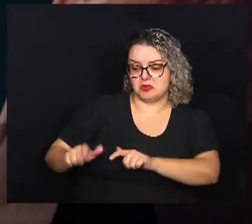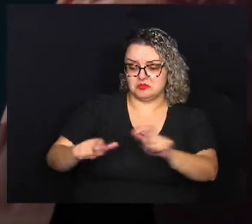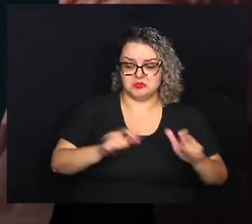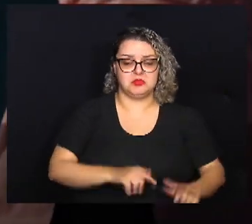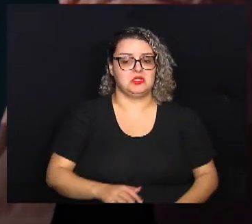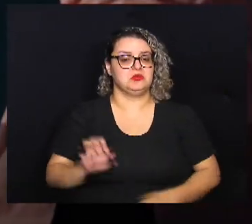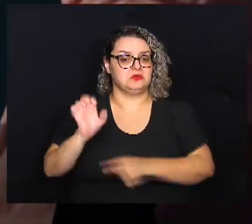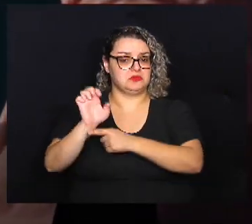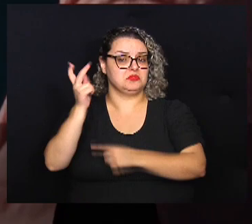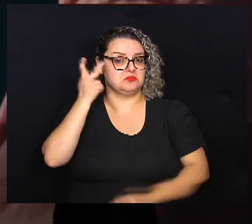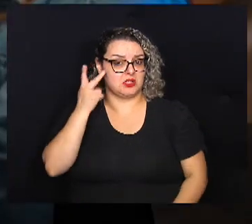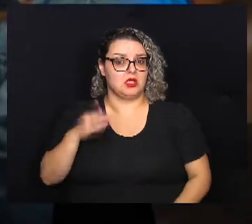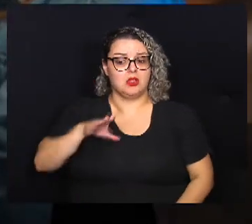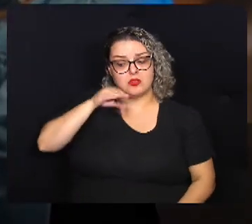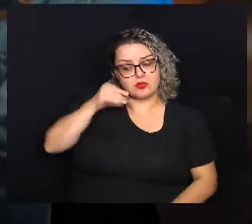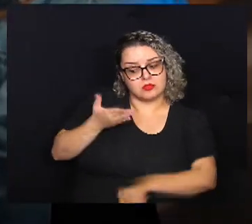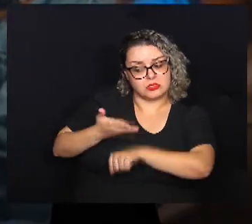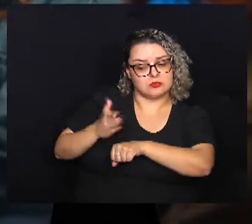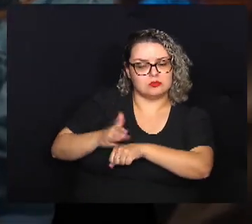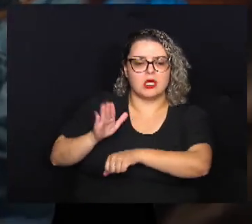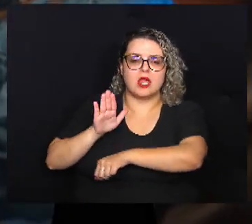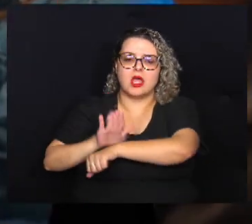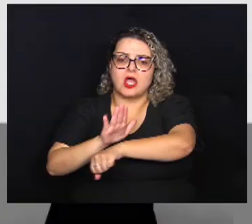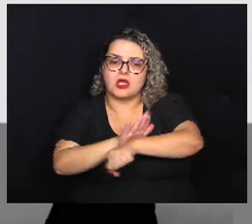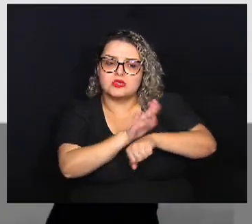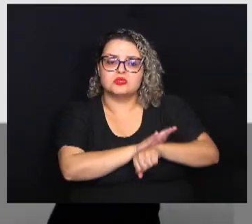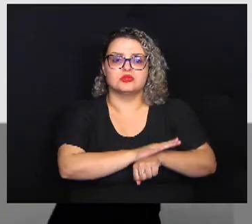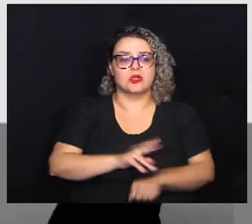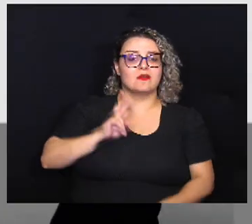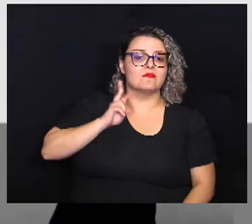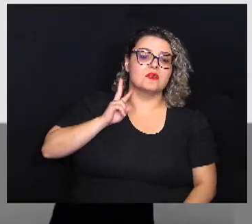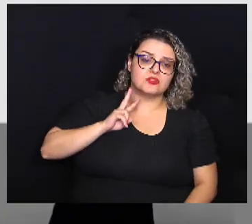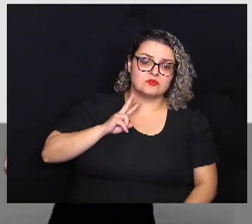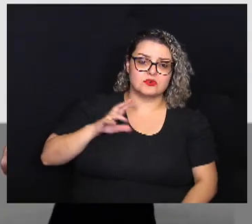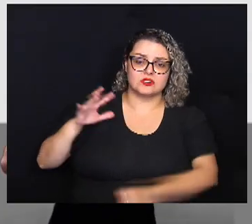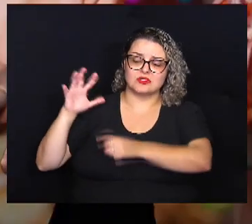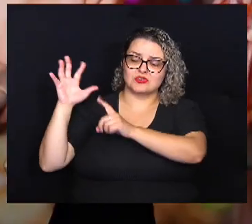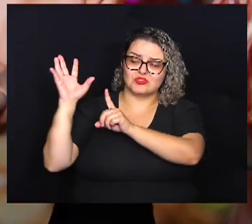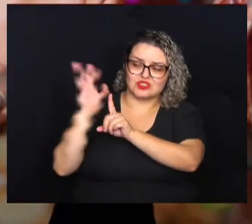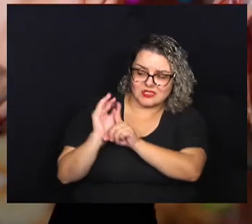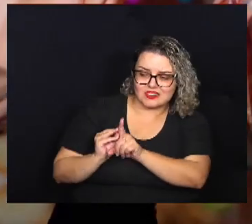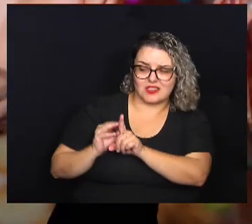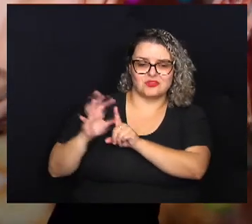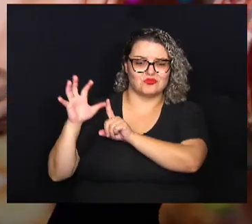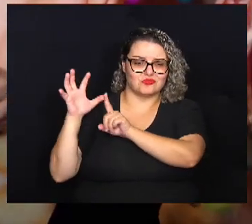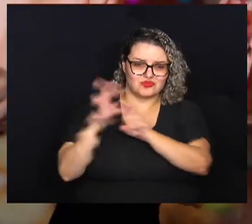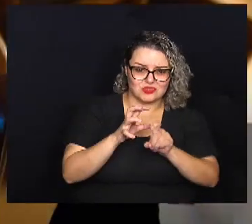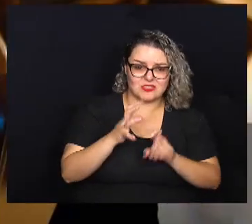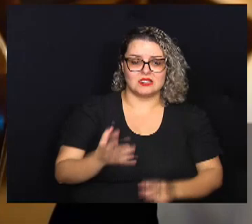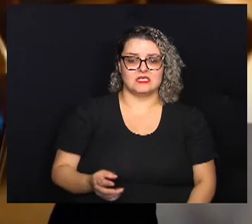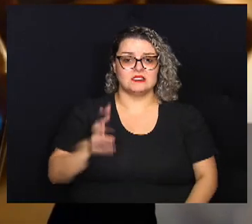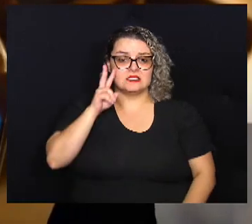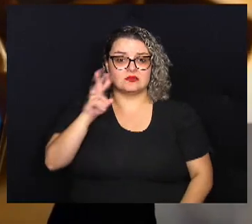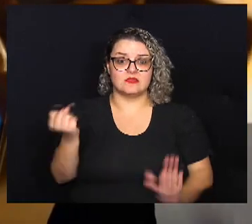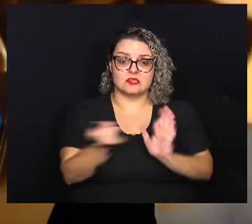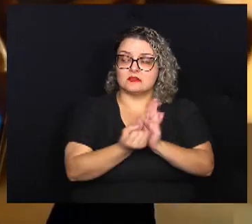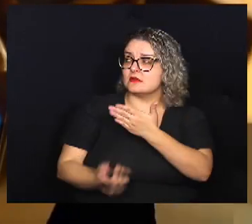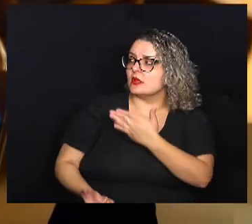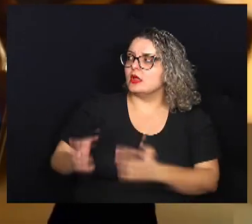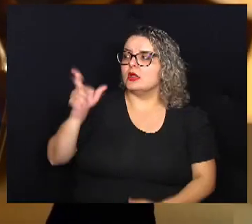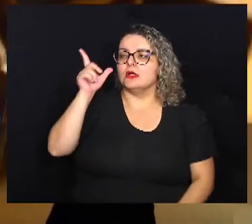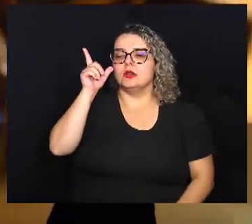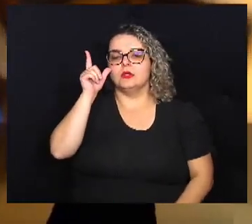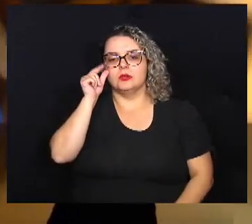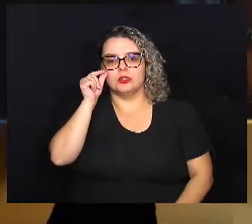seus funcionários para ajudar vítimas de assédio. Se você vir este selo, fique tranquila. Se você vir